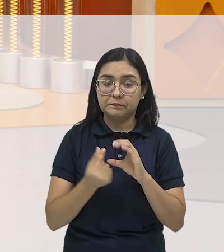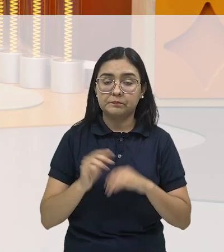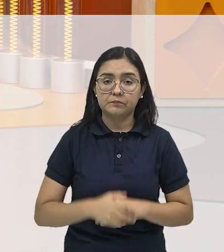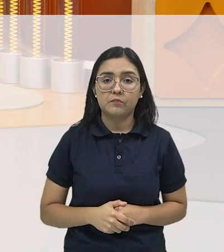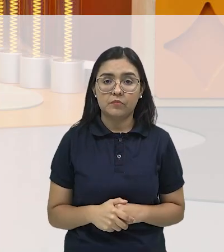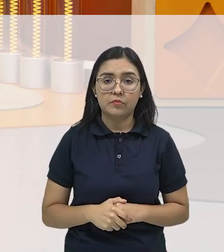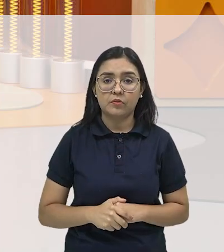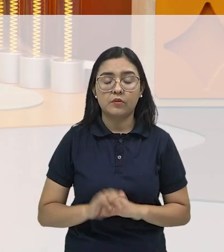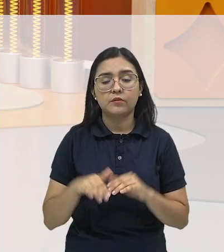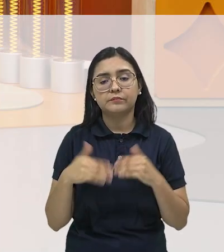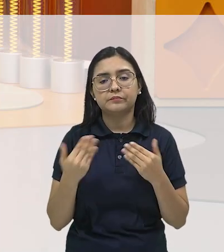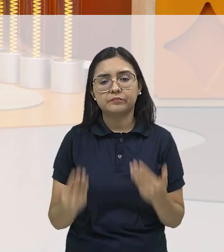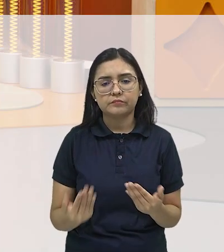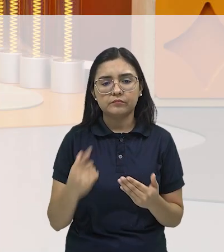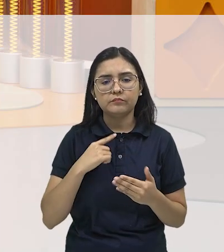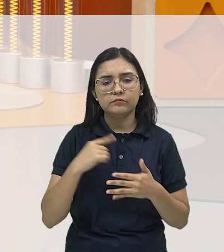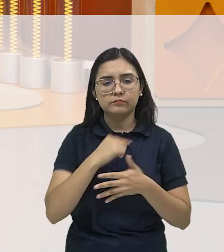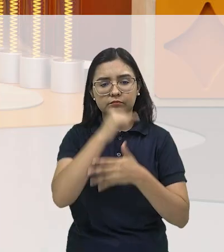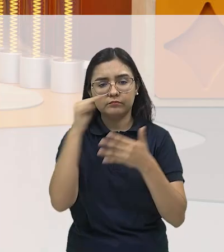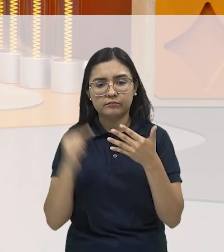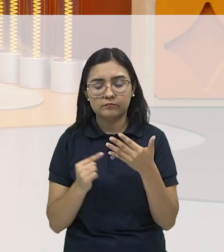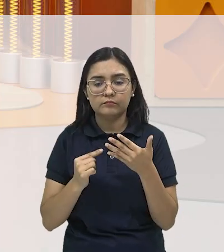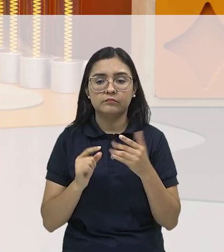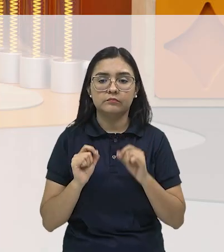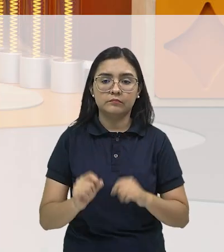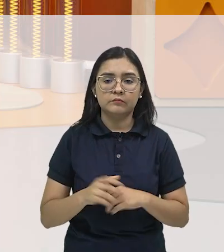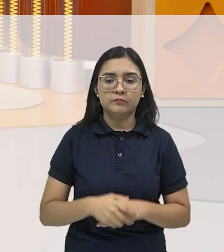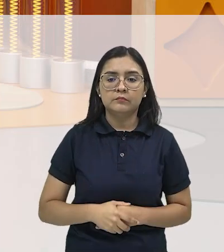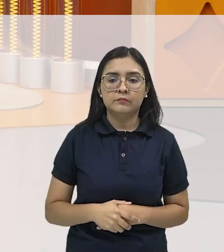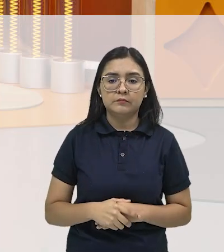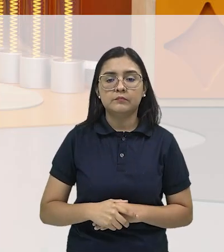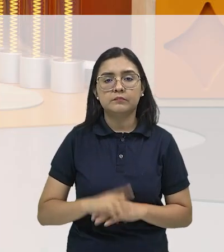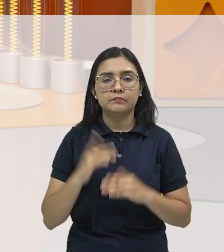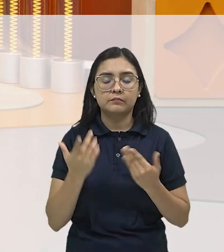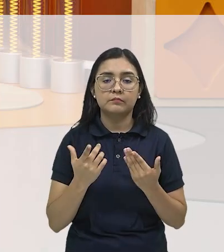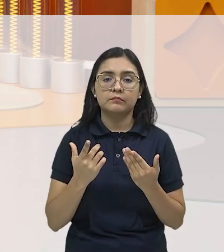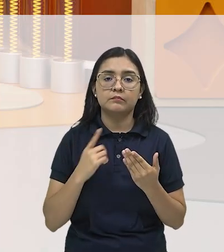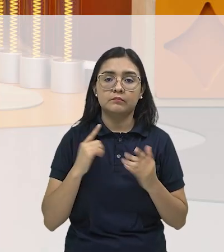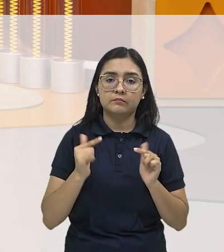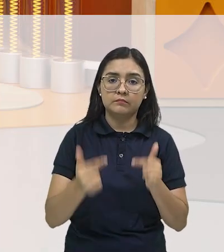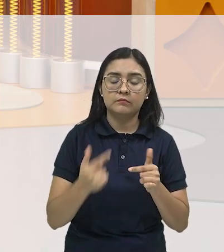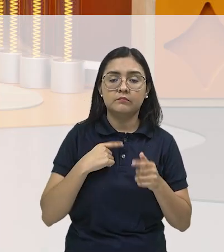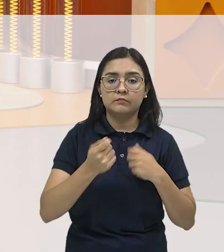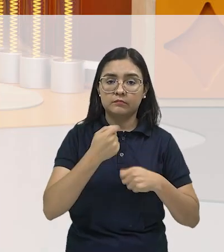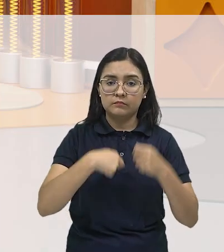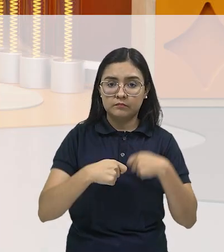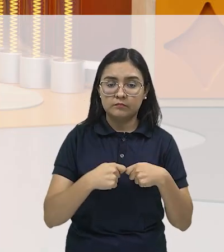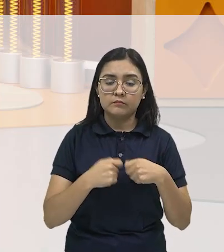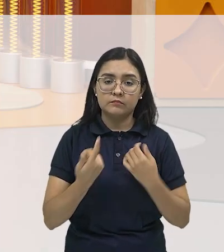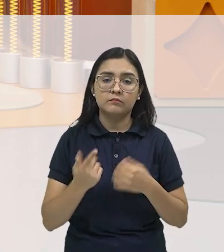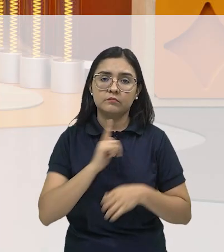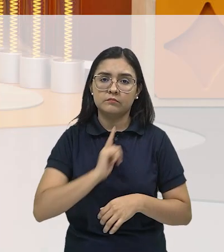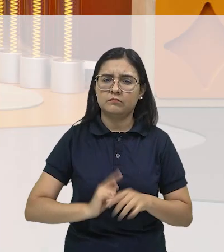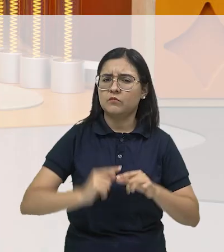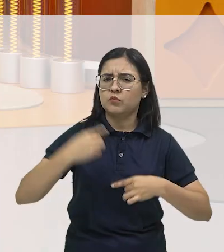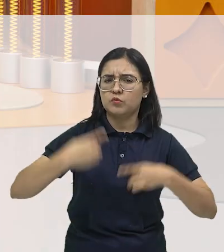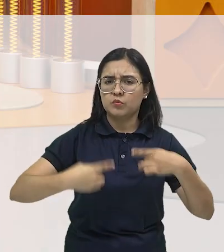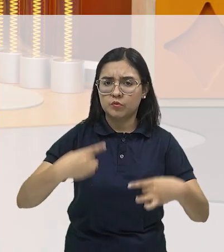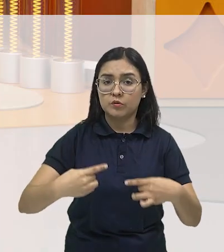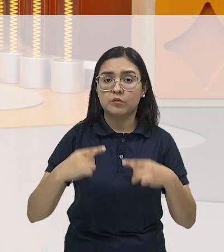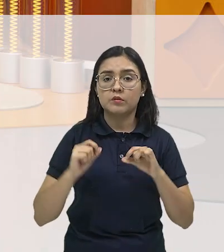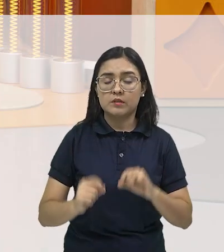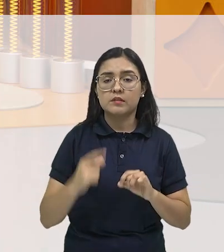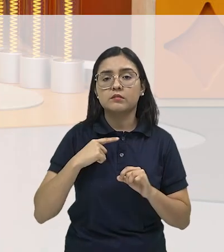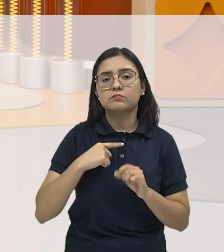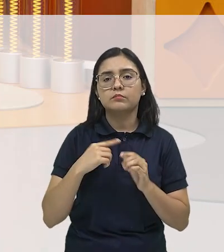Então, as questões de intervenção ou não na economia por parte do Estado são discutidas a partir do